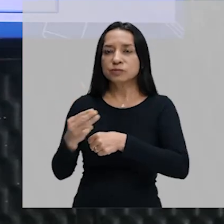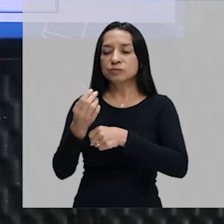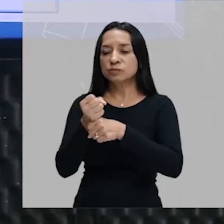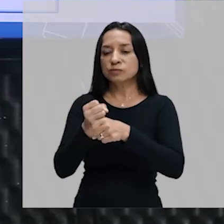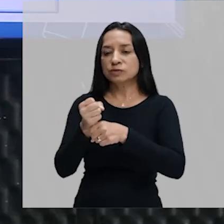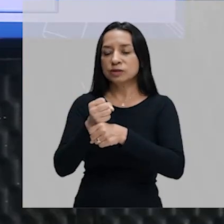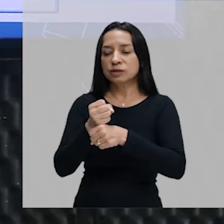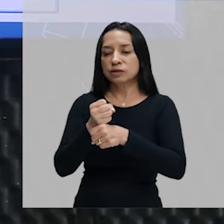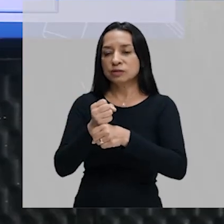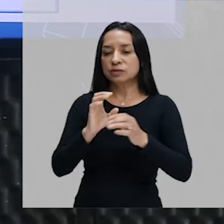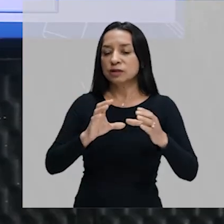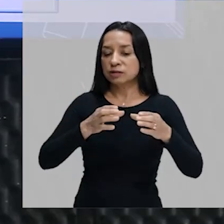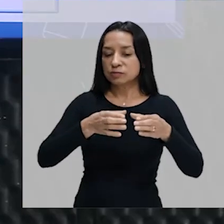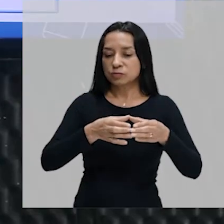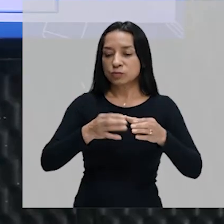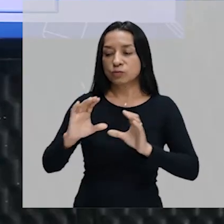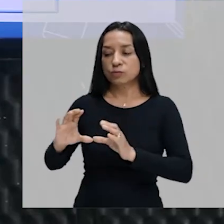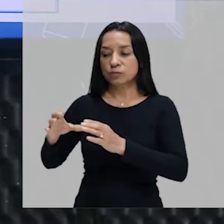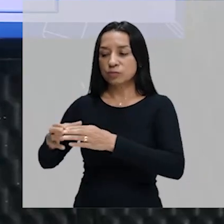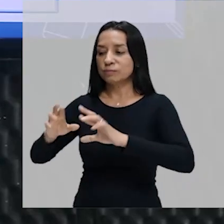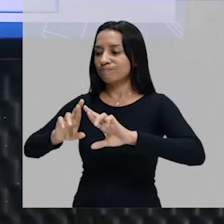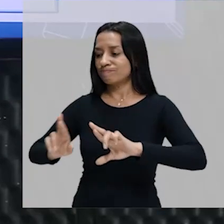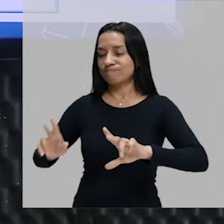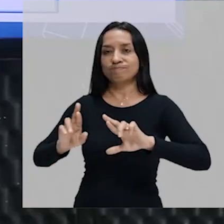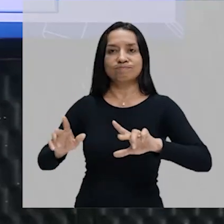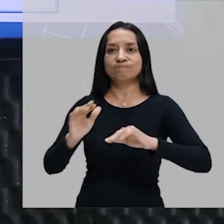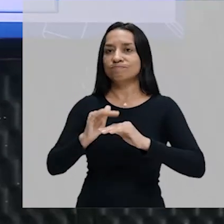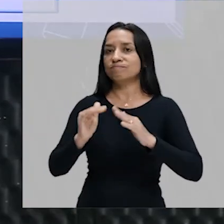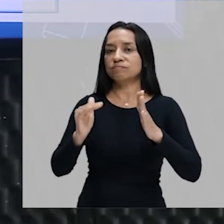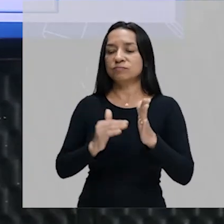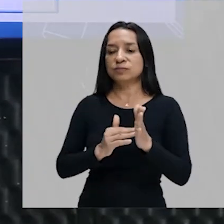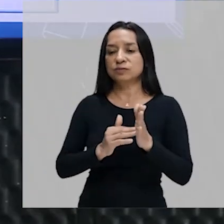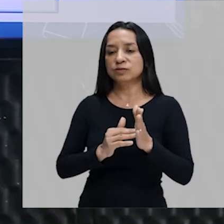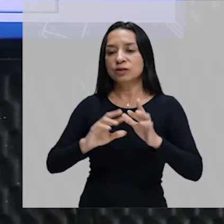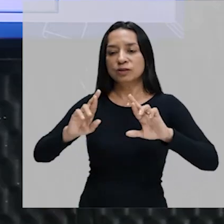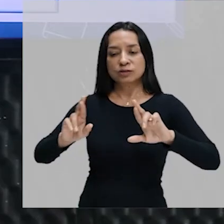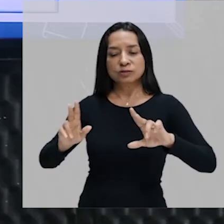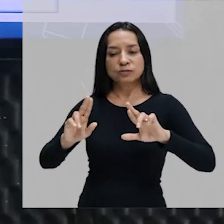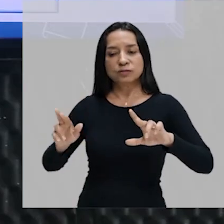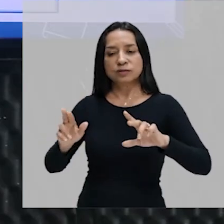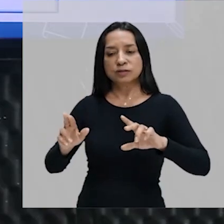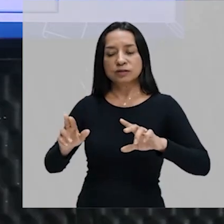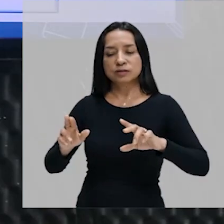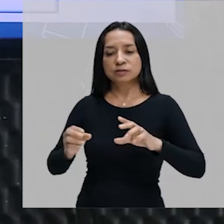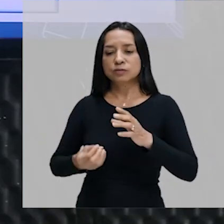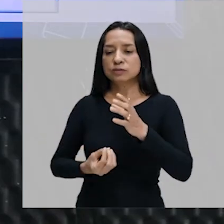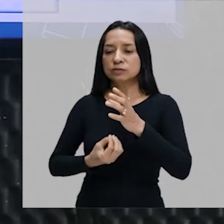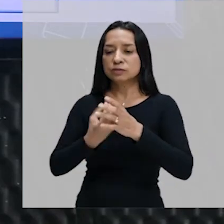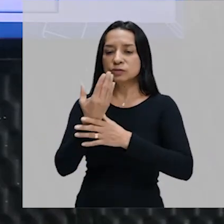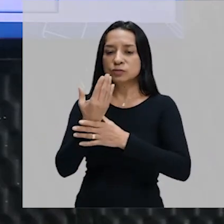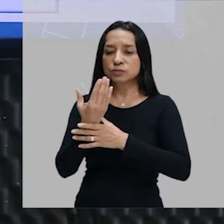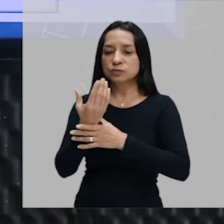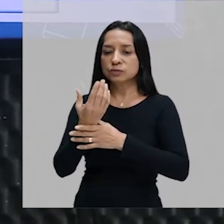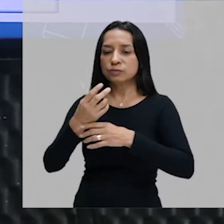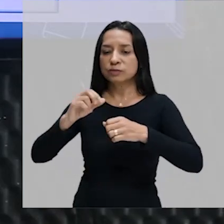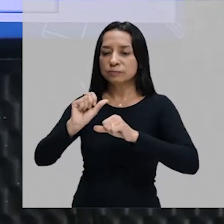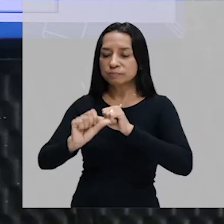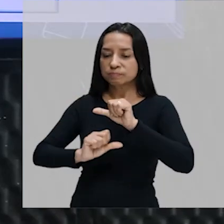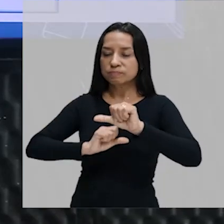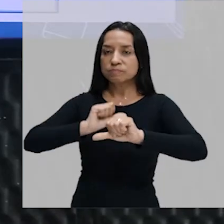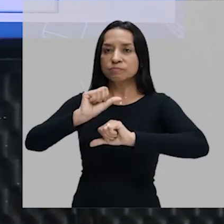desse grupo aqui vão estar totalmente diferentes desses, tá? Diferenças acentuadas pelas mutações que eles